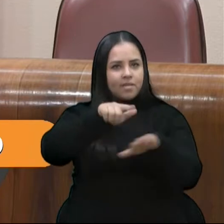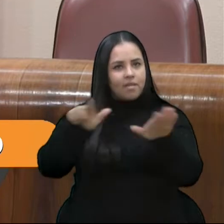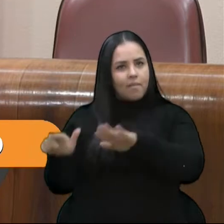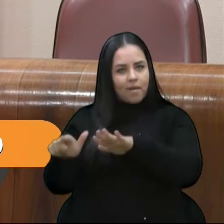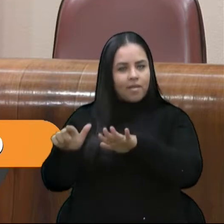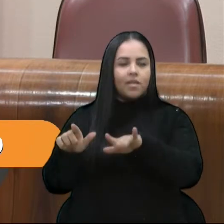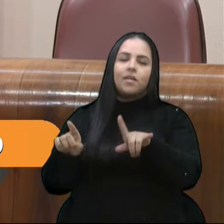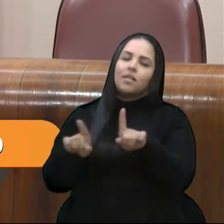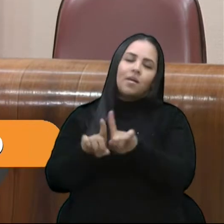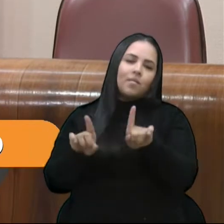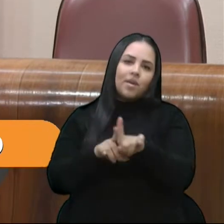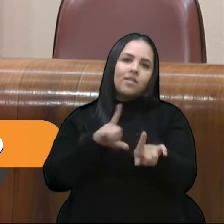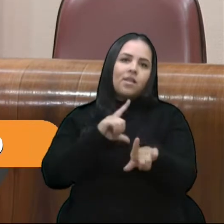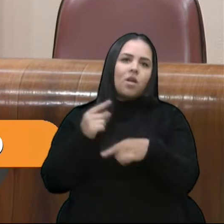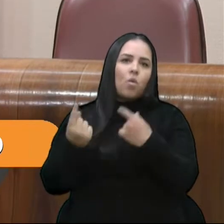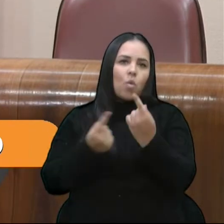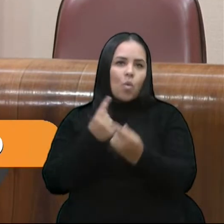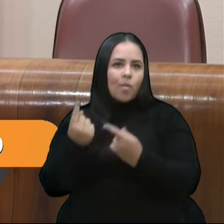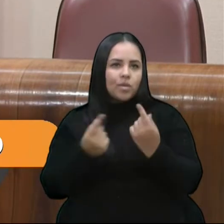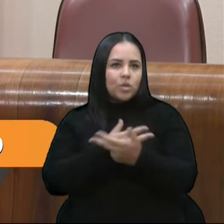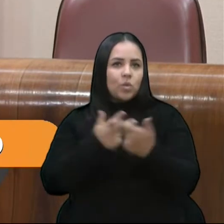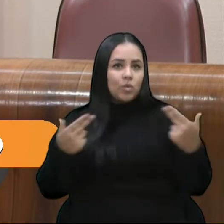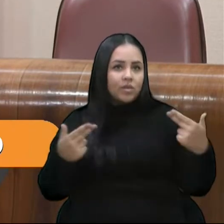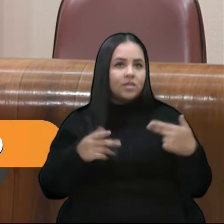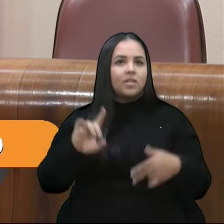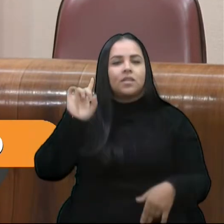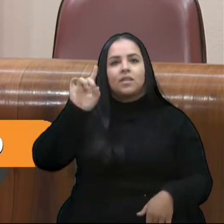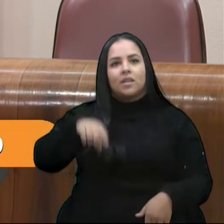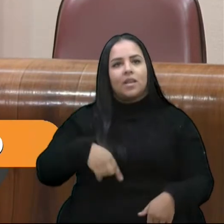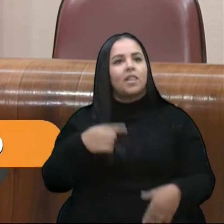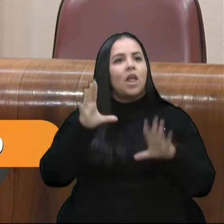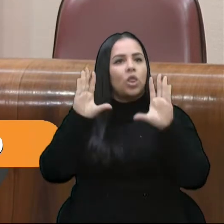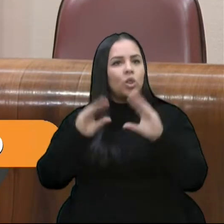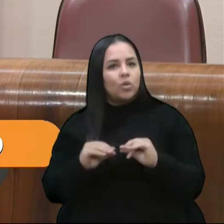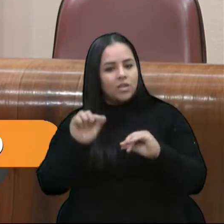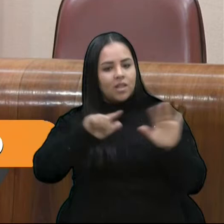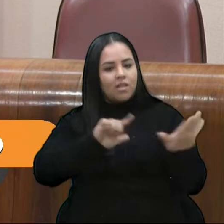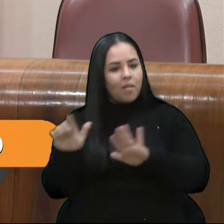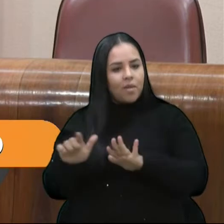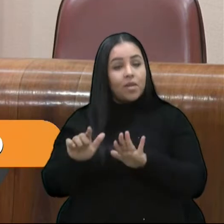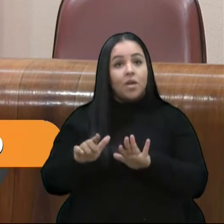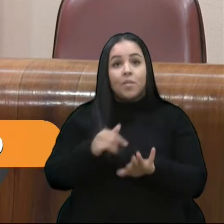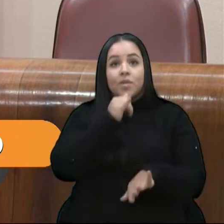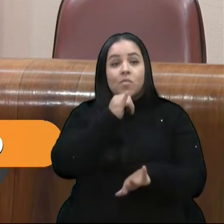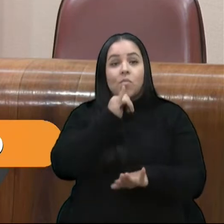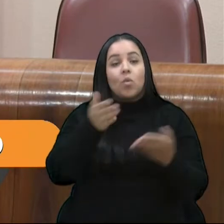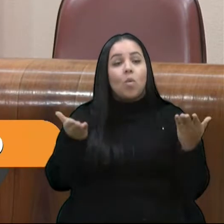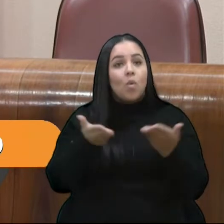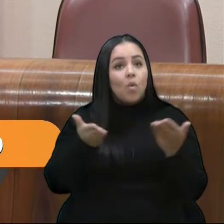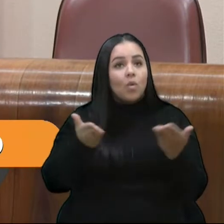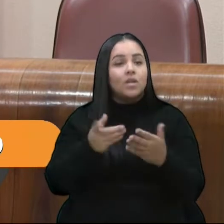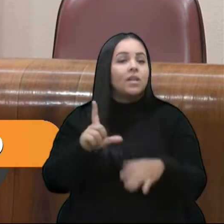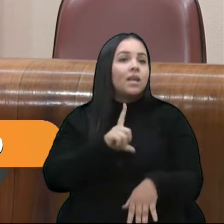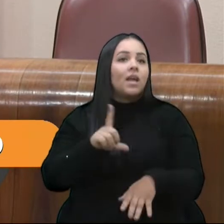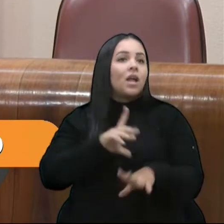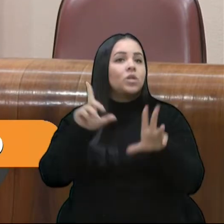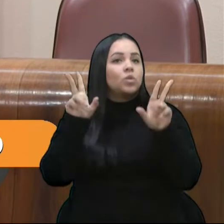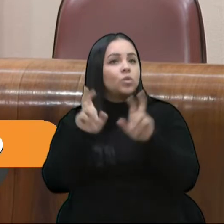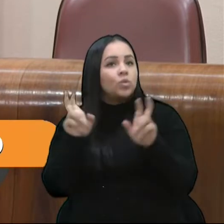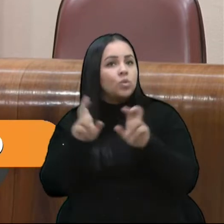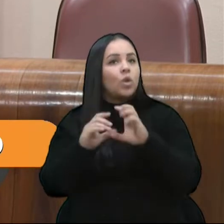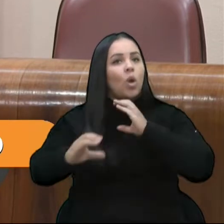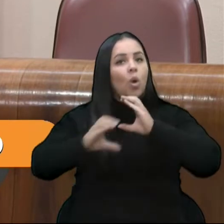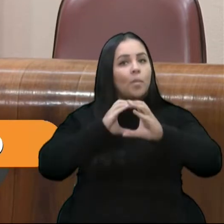com algumas colocações, Fábio, que dizem respeito a cada noite desta semana. E hoje, por exemplo, um assunto que diz respeito à comunicação